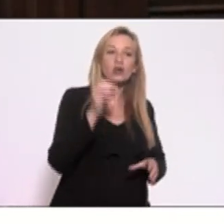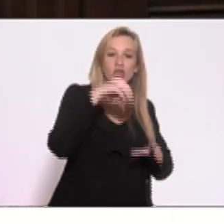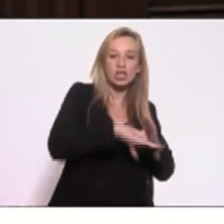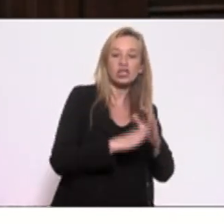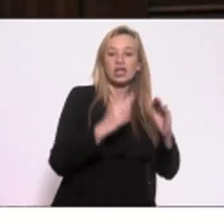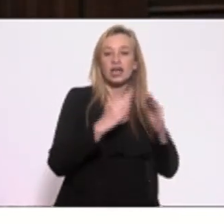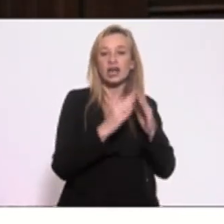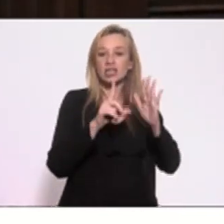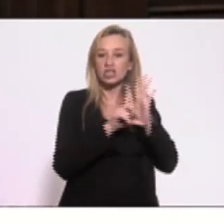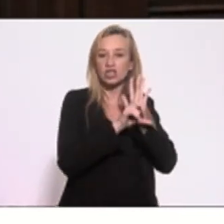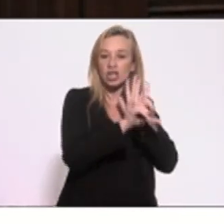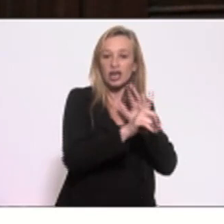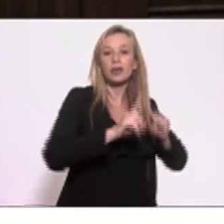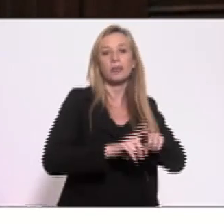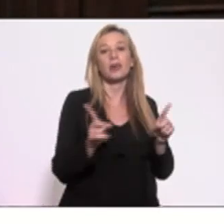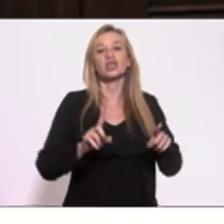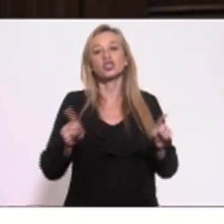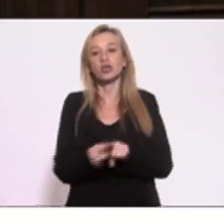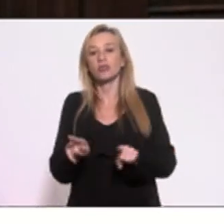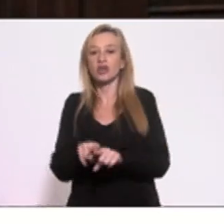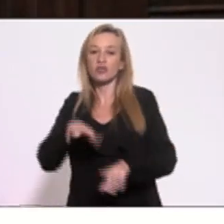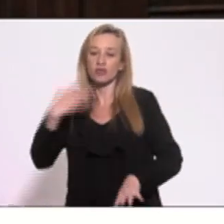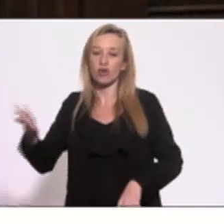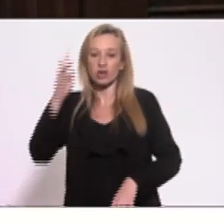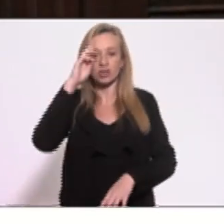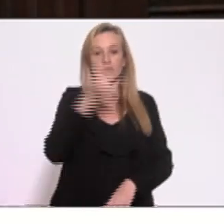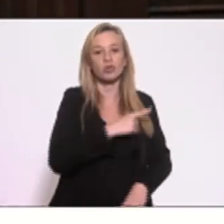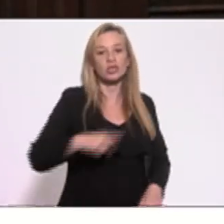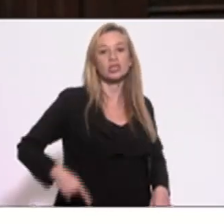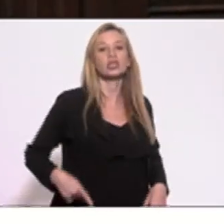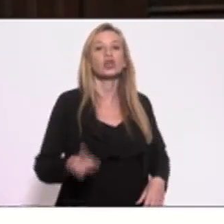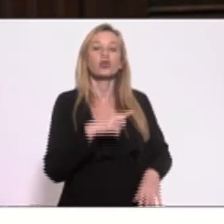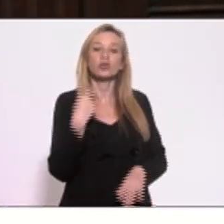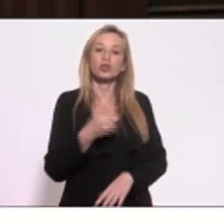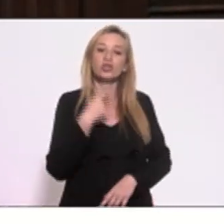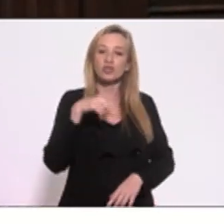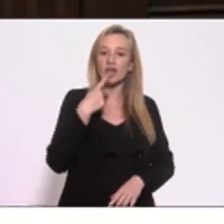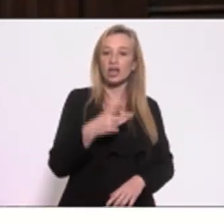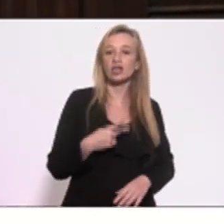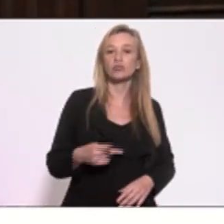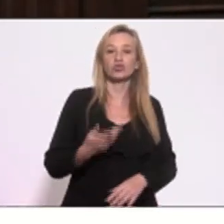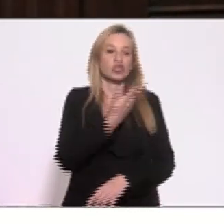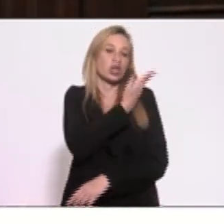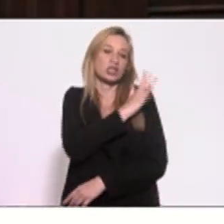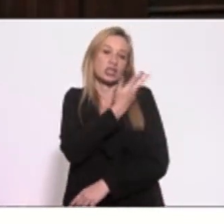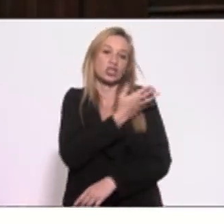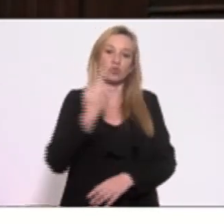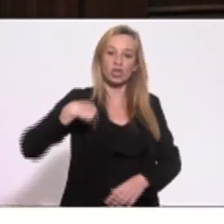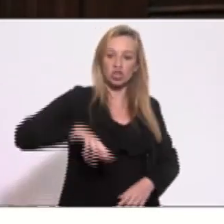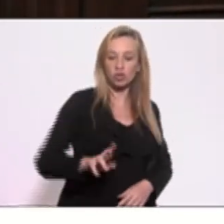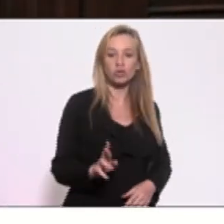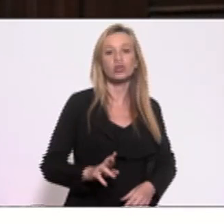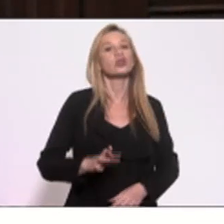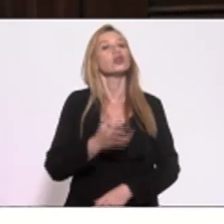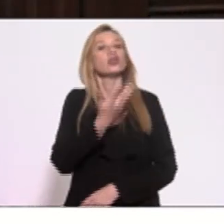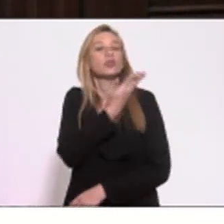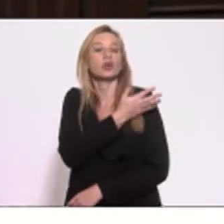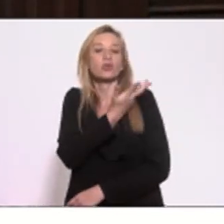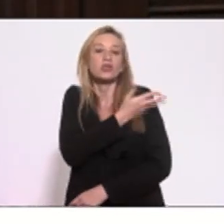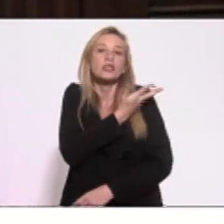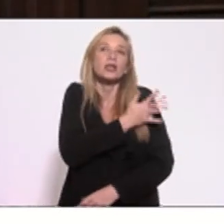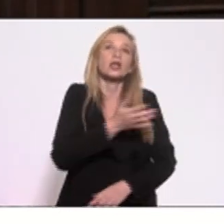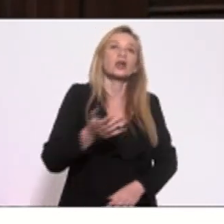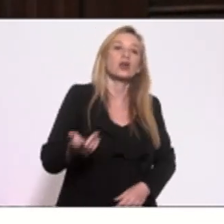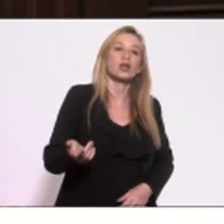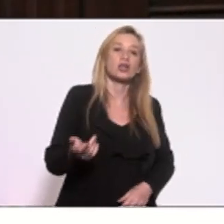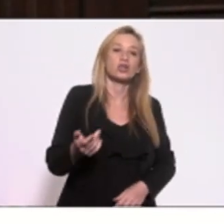casas legislativas, como fora, senhor presidente. Afinal de contas, quando a gente fala de racismo religioso, quando a gente fala de